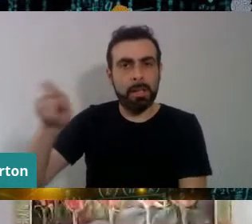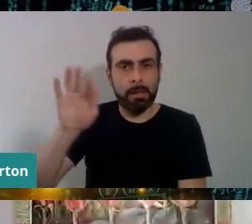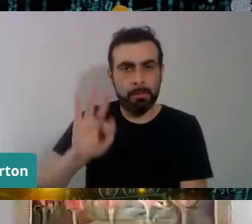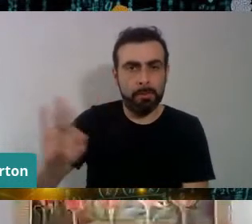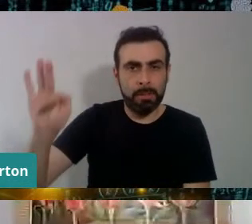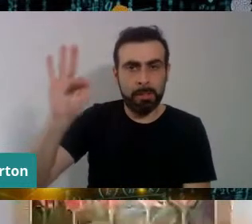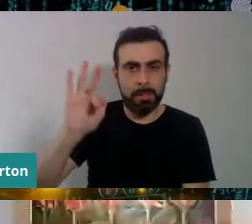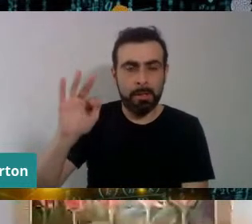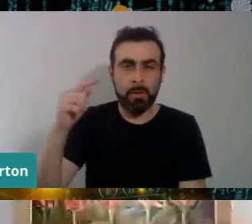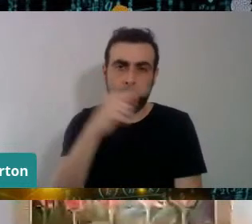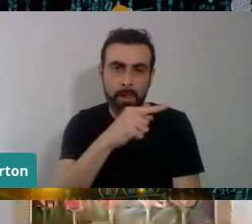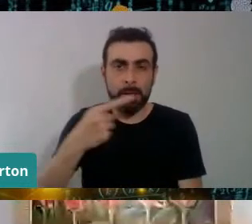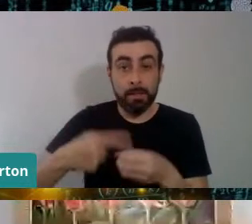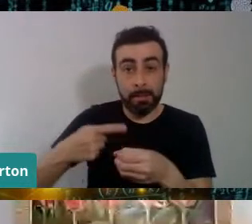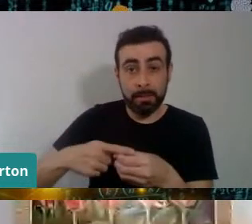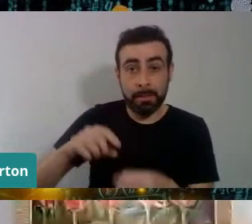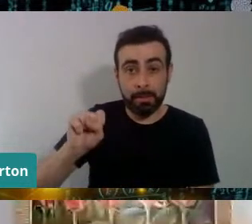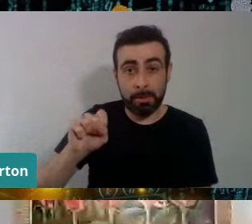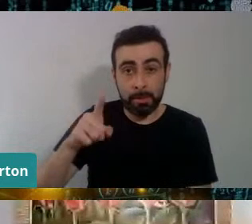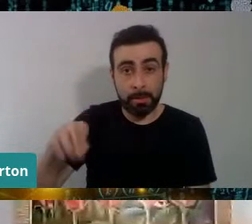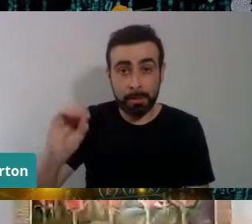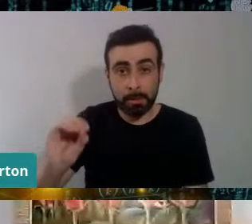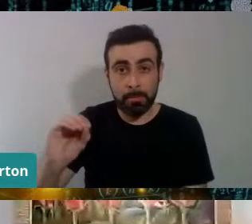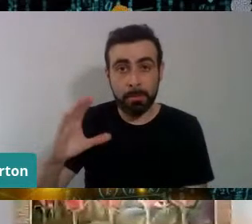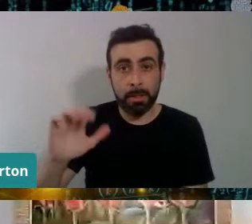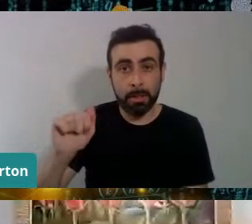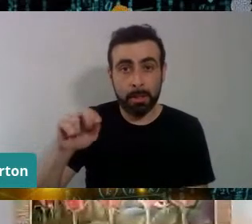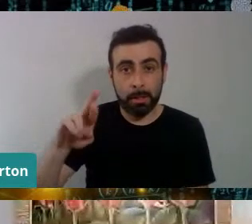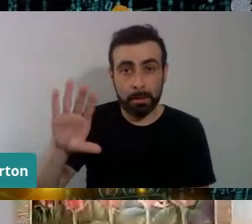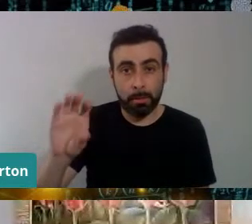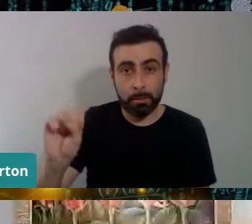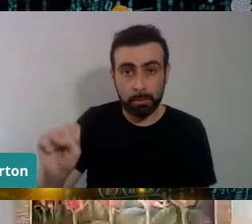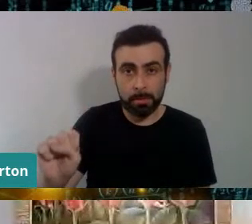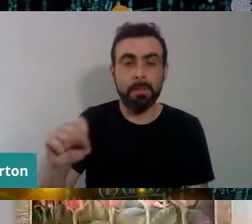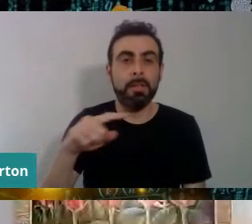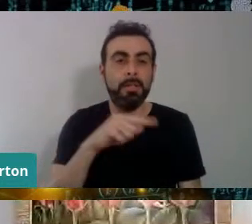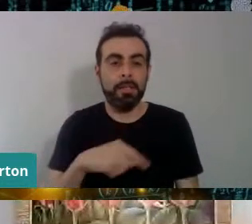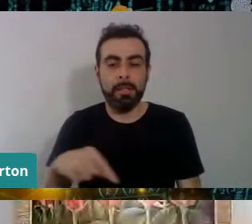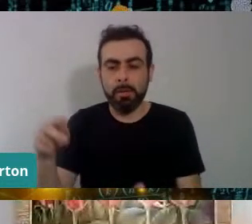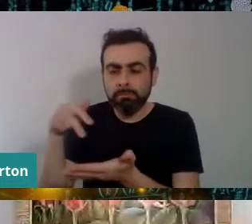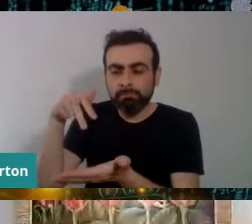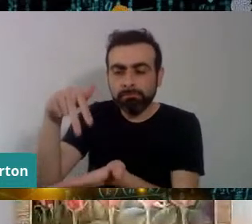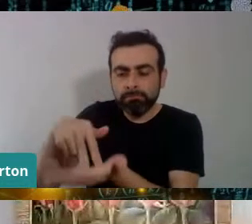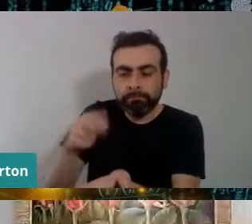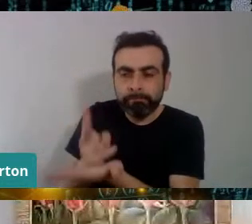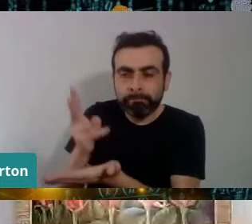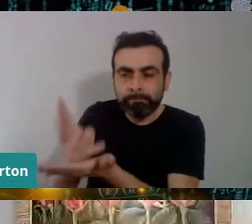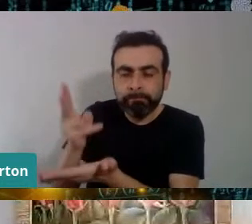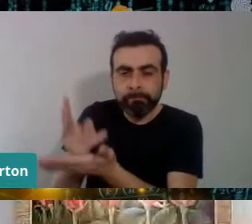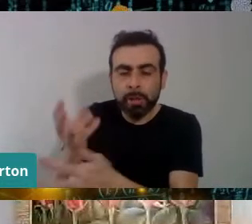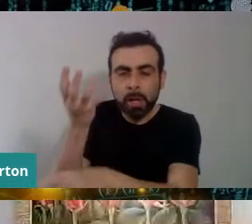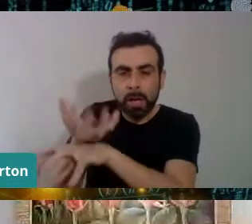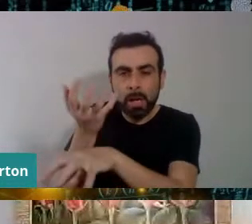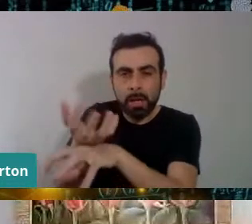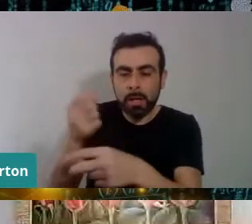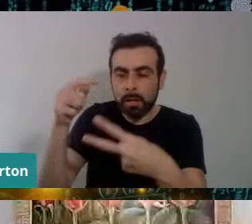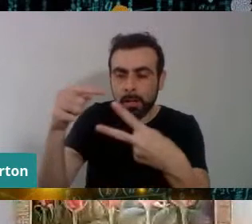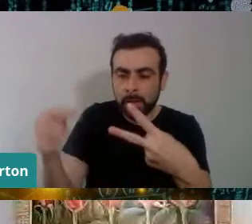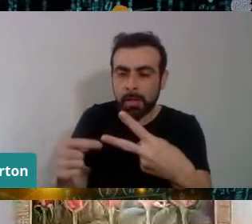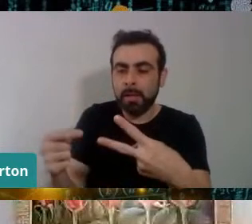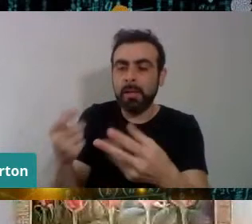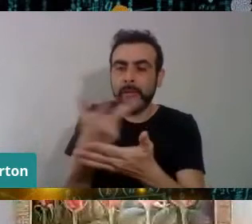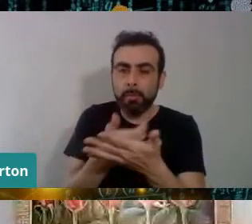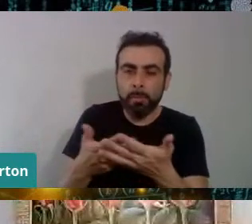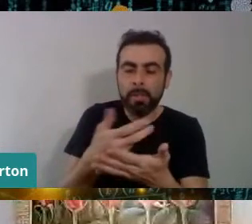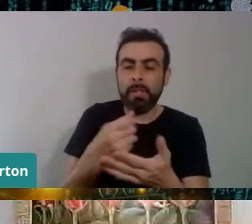Carlos. Né? E eu fiquei no lugar dela, lecionando cálculo numérico e gráfico, né? Tanto no terceiro ano quanto no quarto